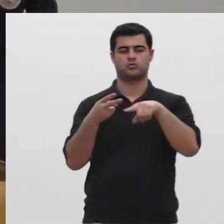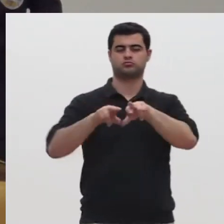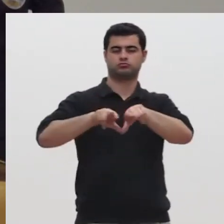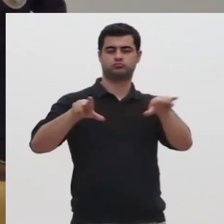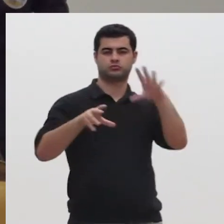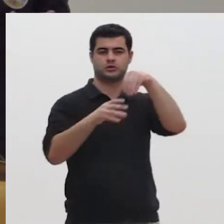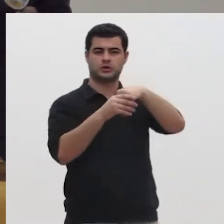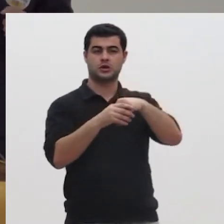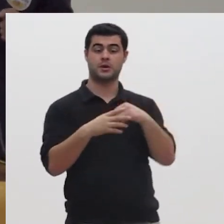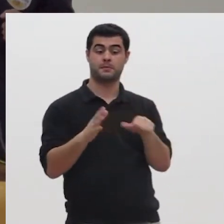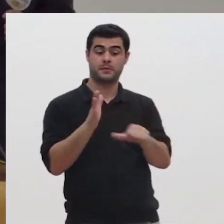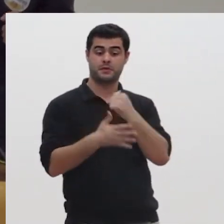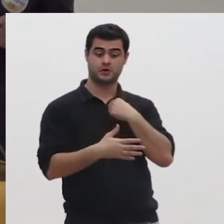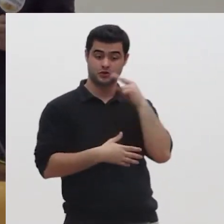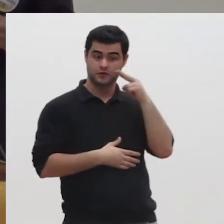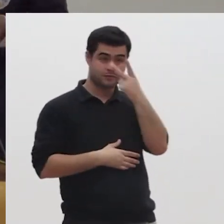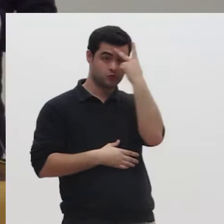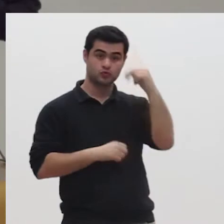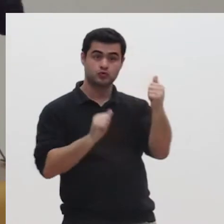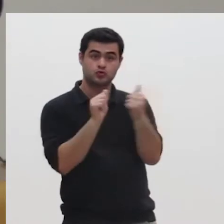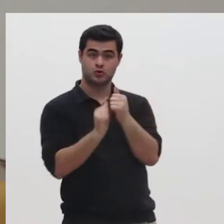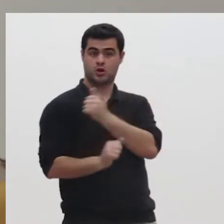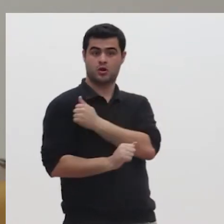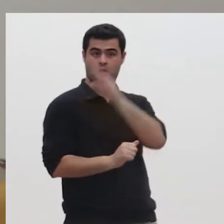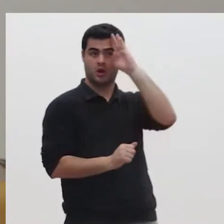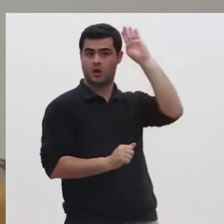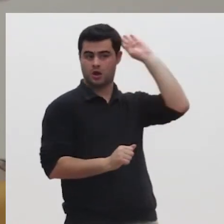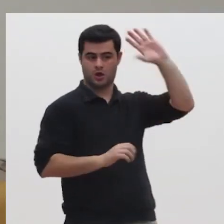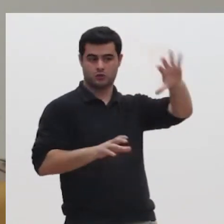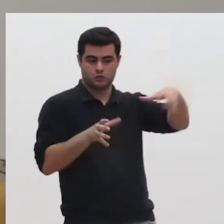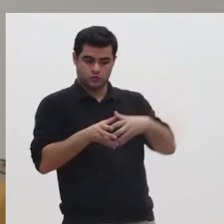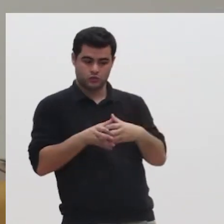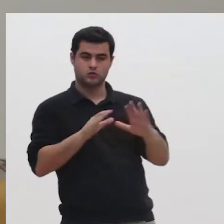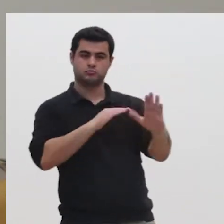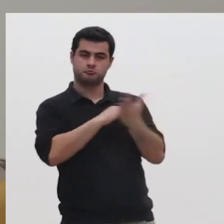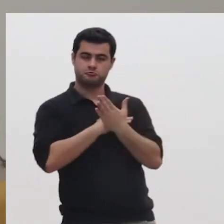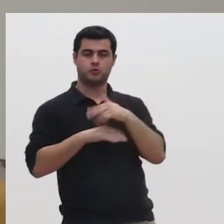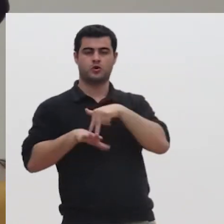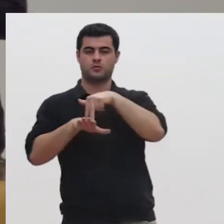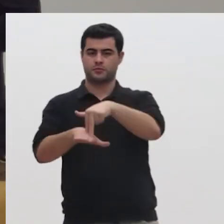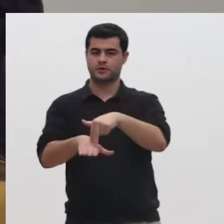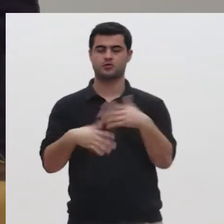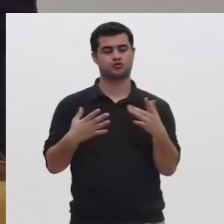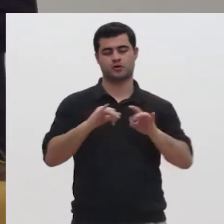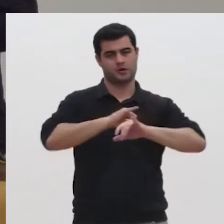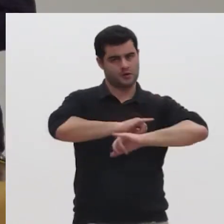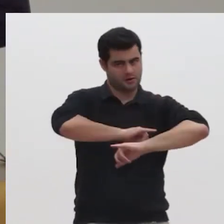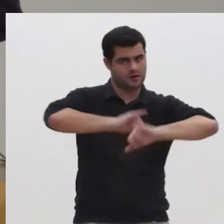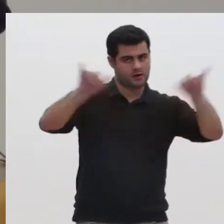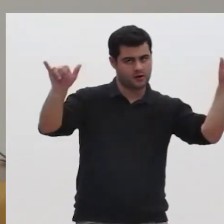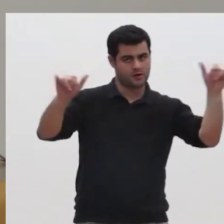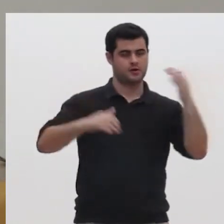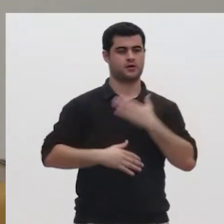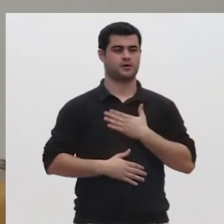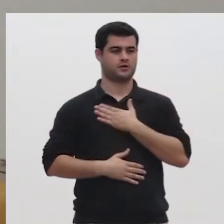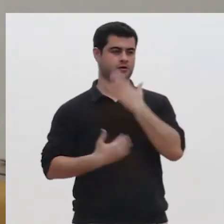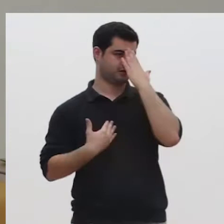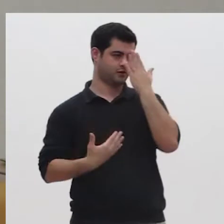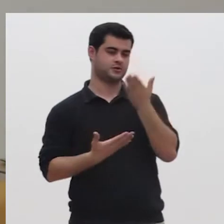vê alunos participando da doação da campanha. Então, só para dar esse recado, agradecer e dar parabéns a todos, deixar a palavra para a Andréia